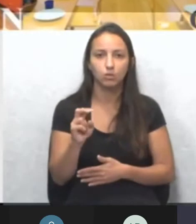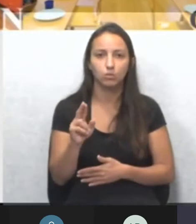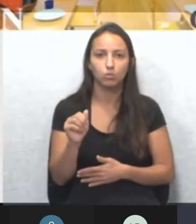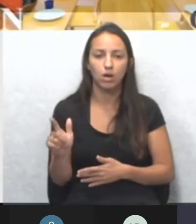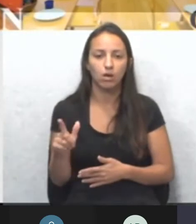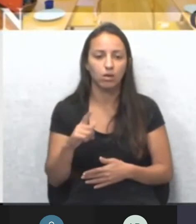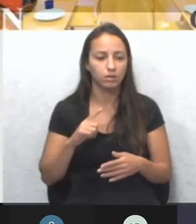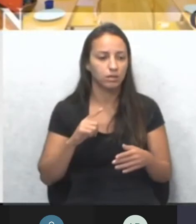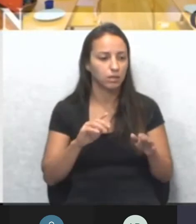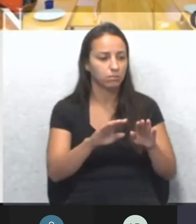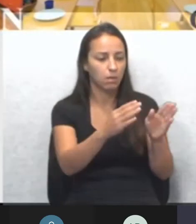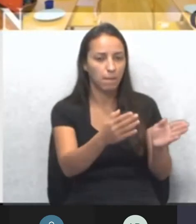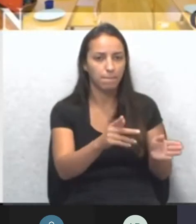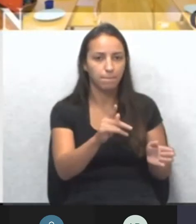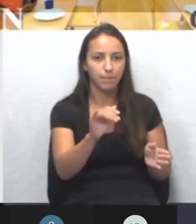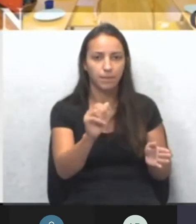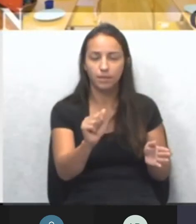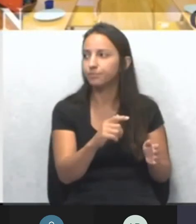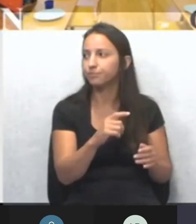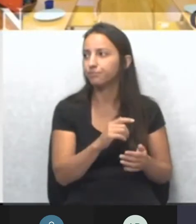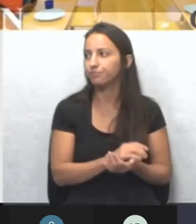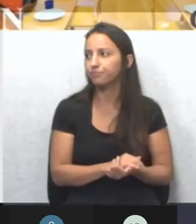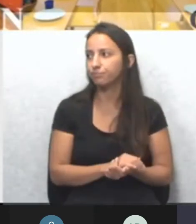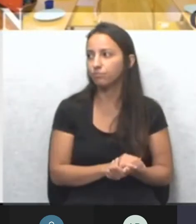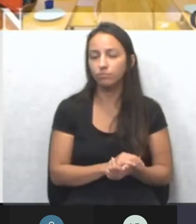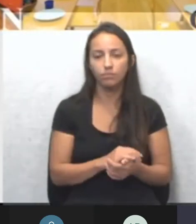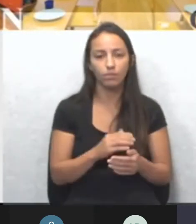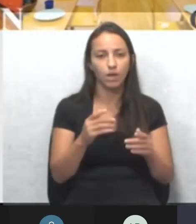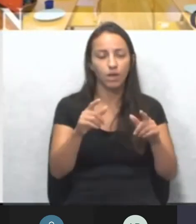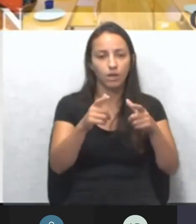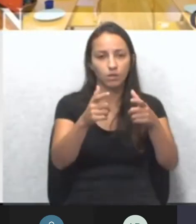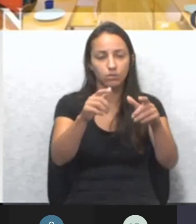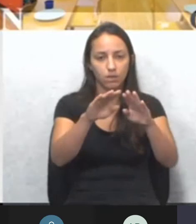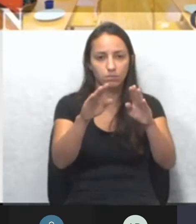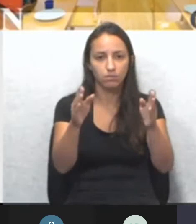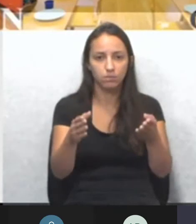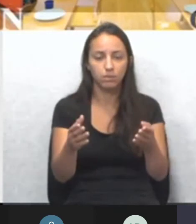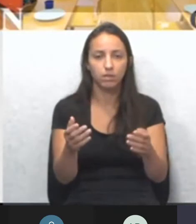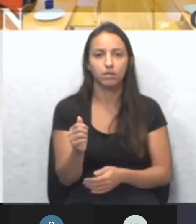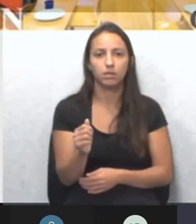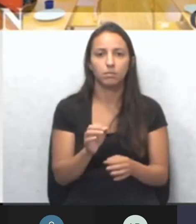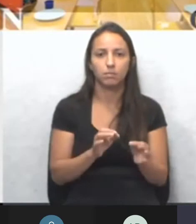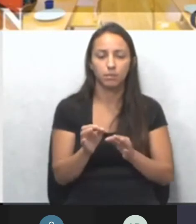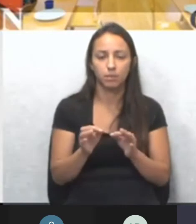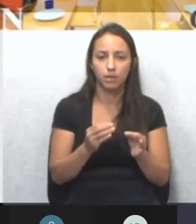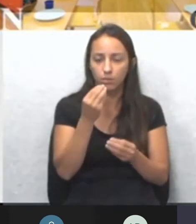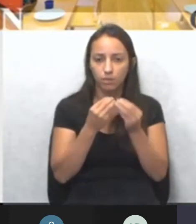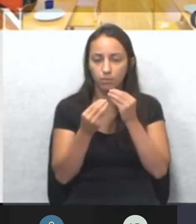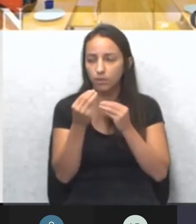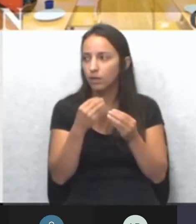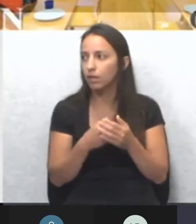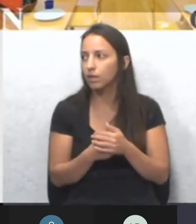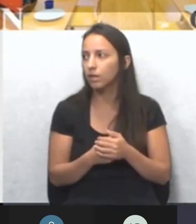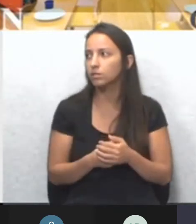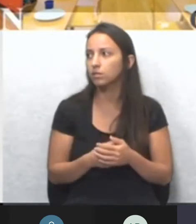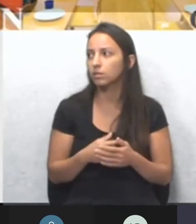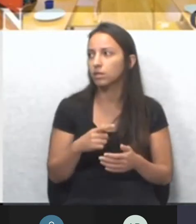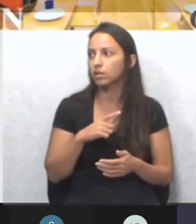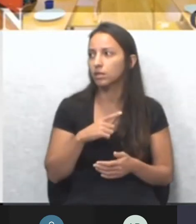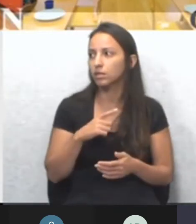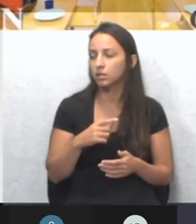têm aqui uma pia, né? Tem um local onde aquecer seu alimento, tem uma mesa aqui bem despretensiosa com